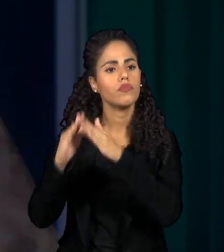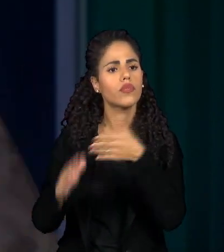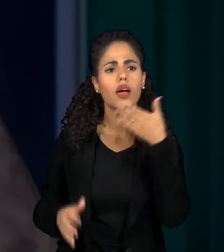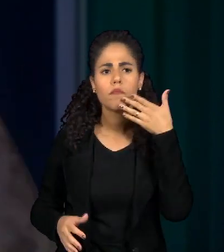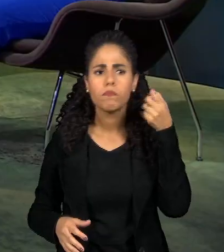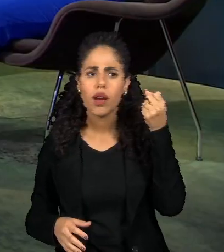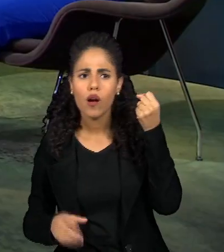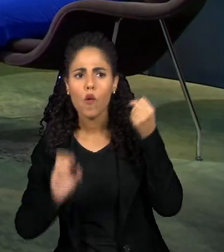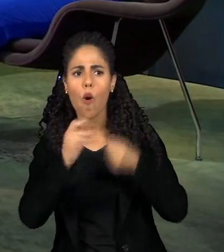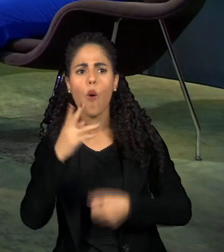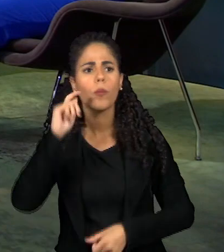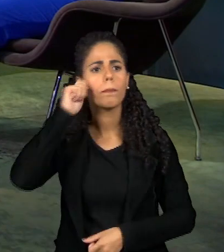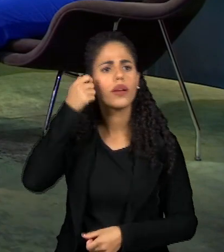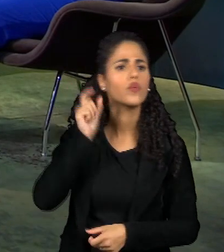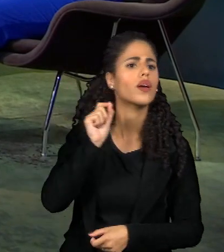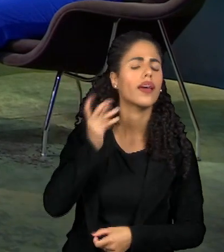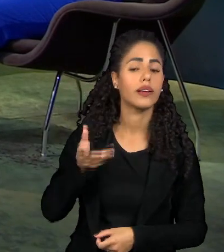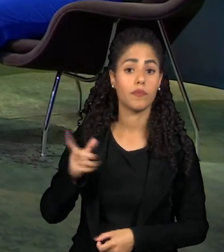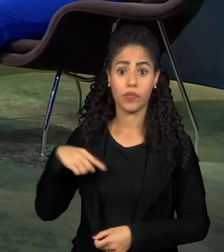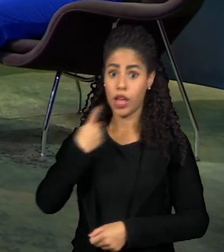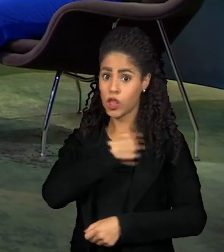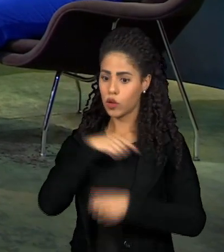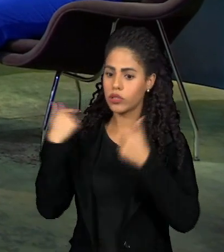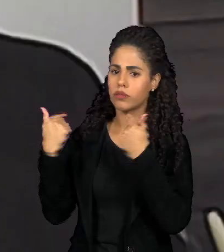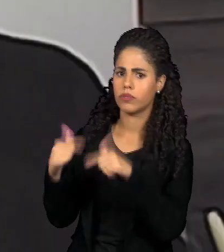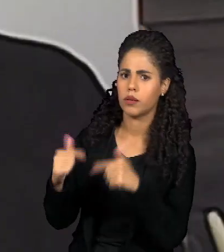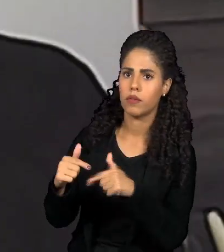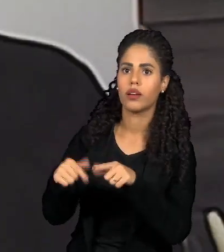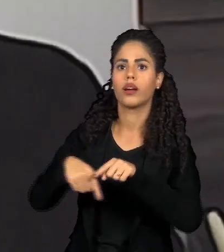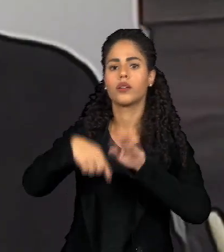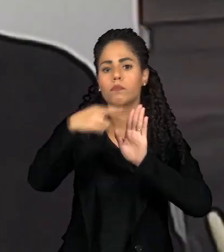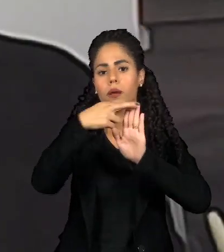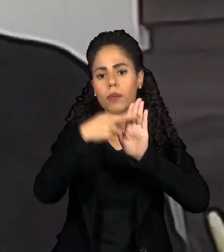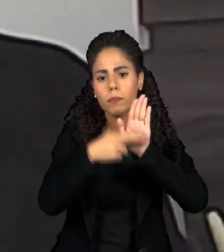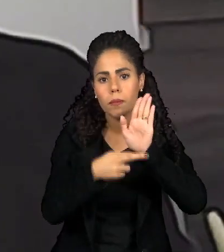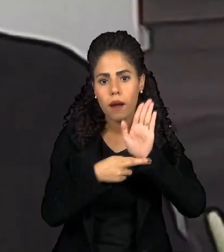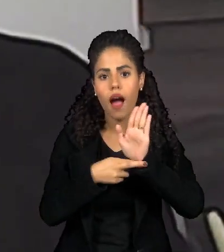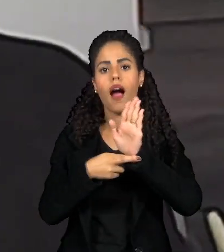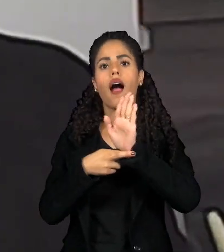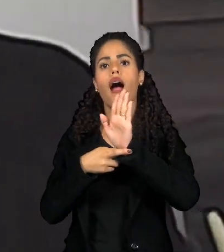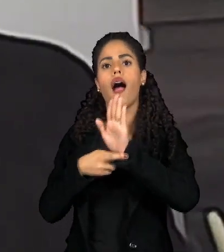os brancos? Como nós trabalhamos com médio para alto padrão,